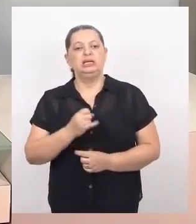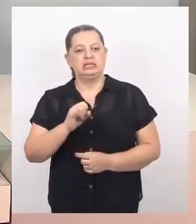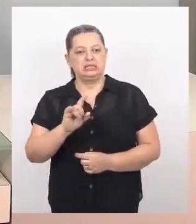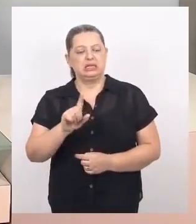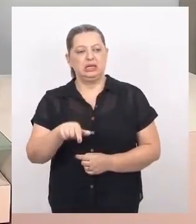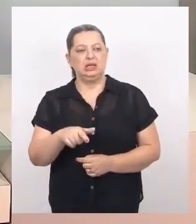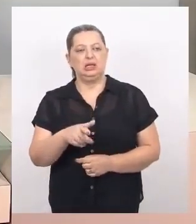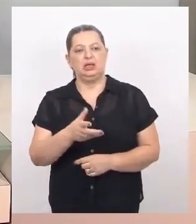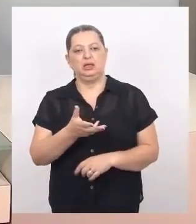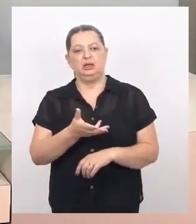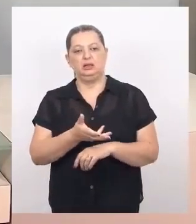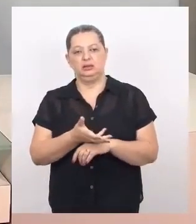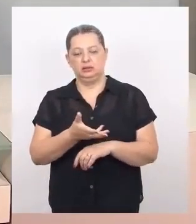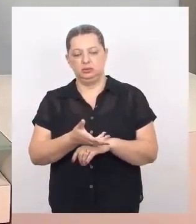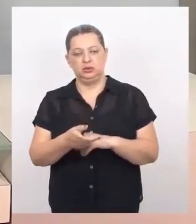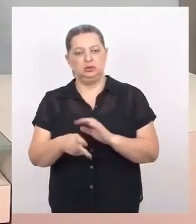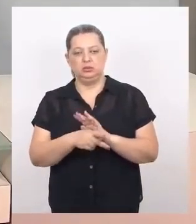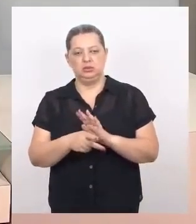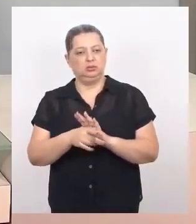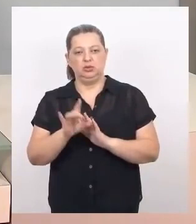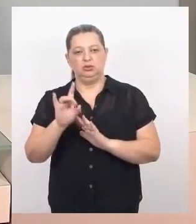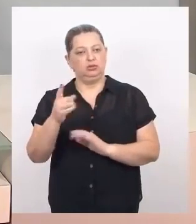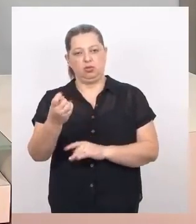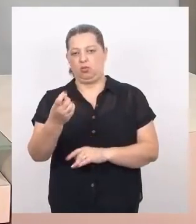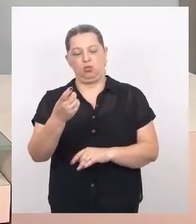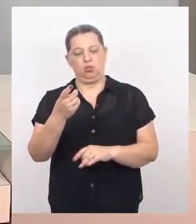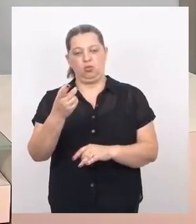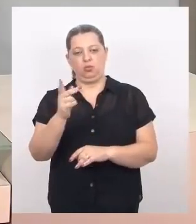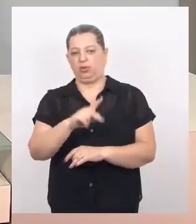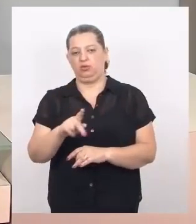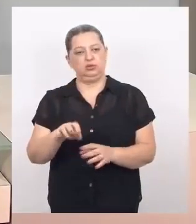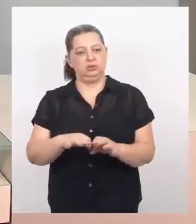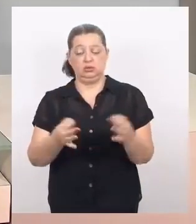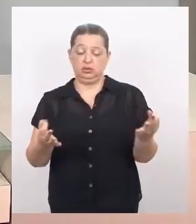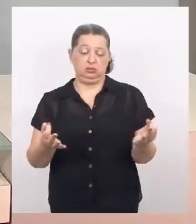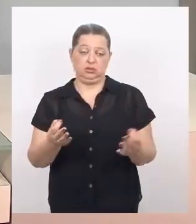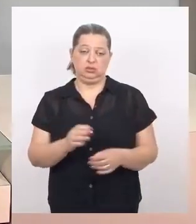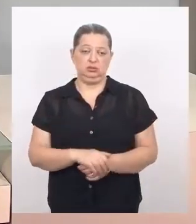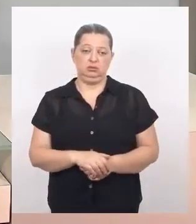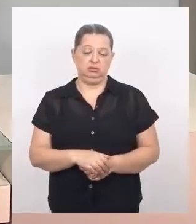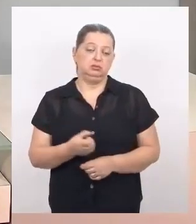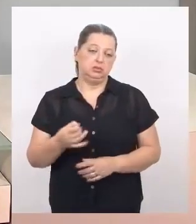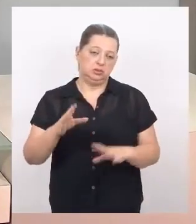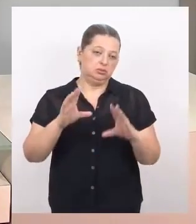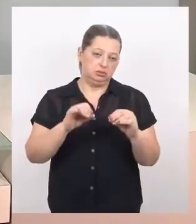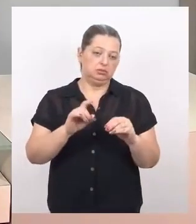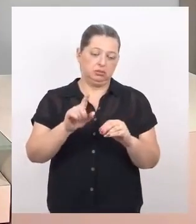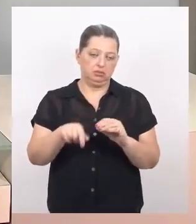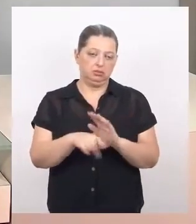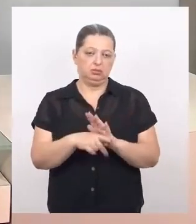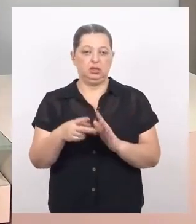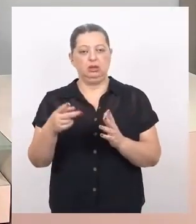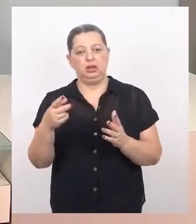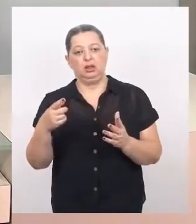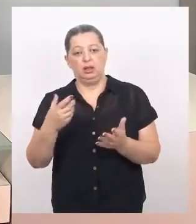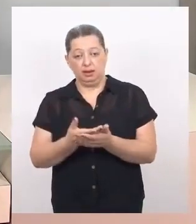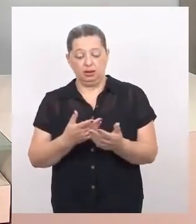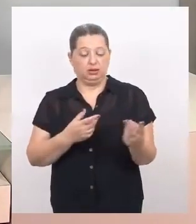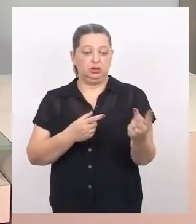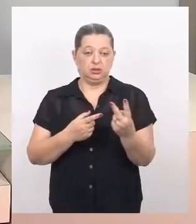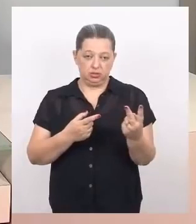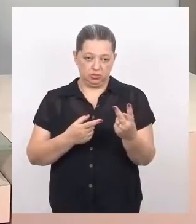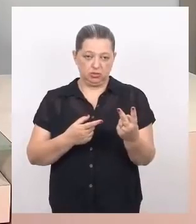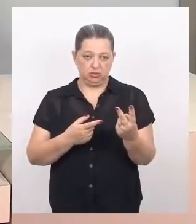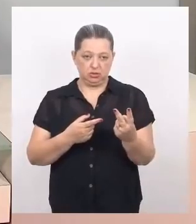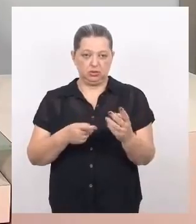só tem aulas na expansão, é simples, é só um professor. E se só tem aula no turno, também é só um professor. Se tem aulas nas duas, tanto no